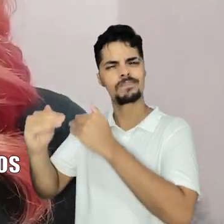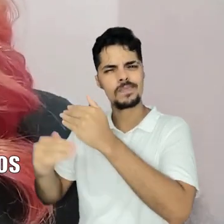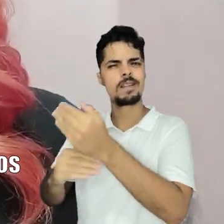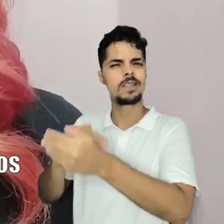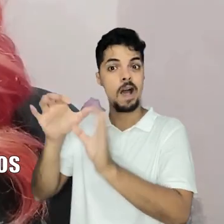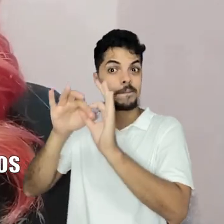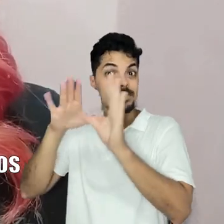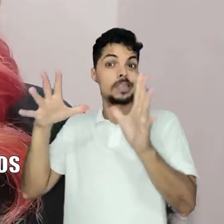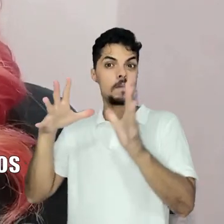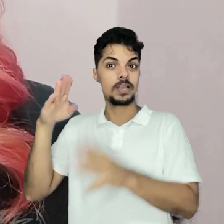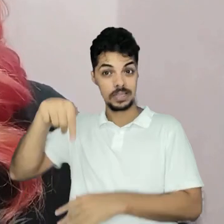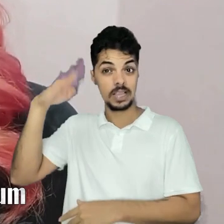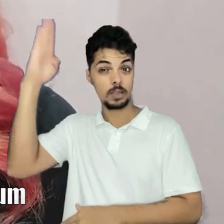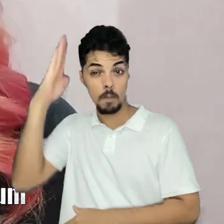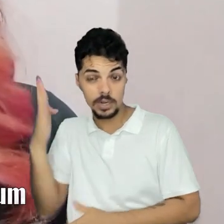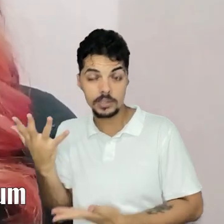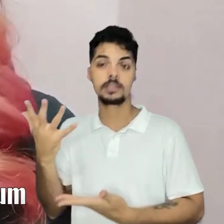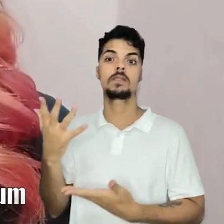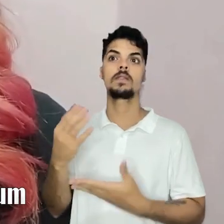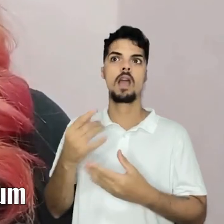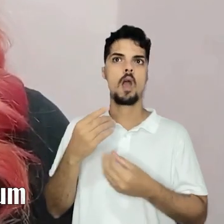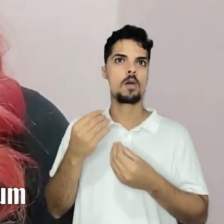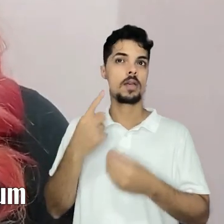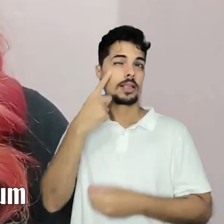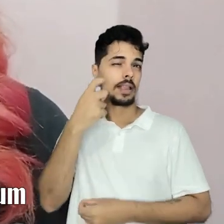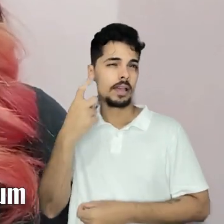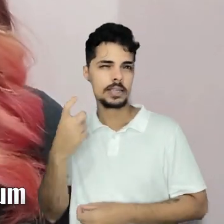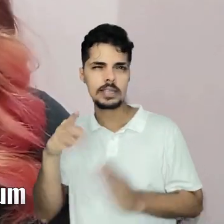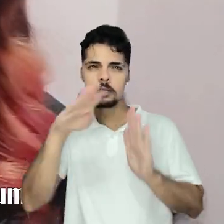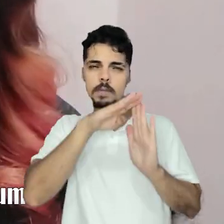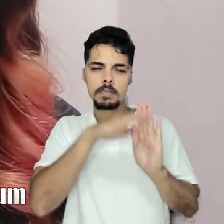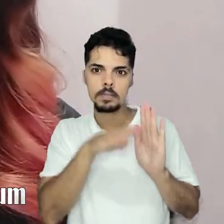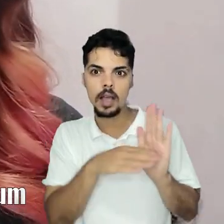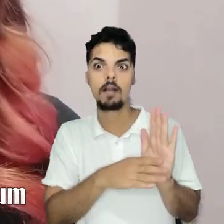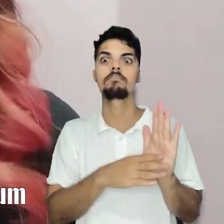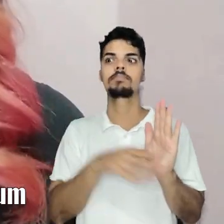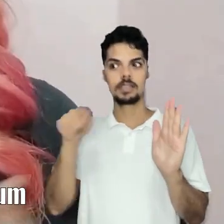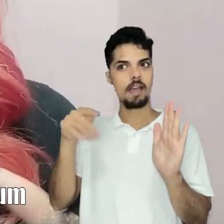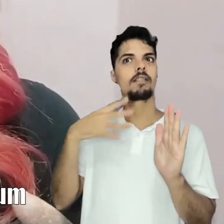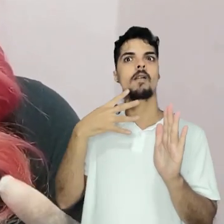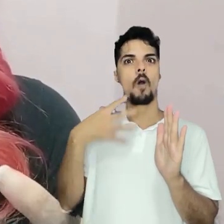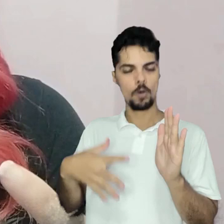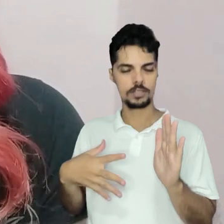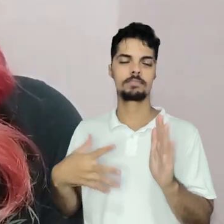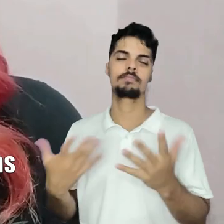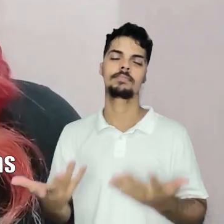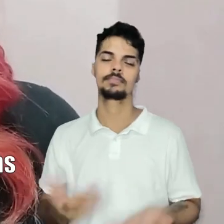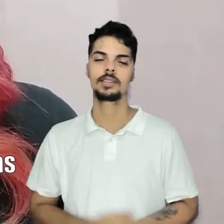independência e aos líderes que ele considera importantes para chegar nesse processo. Mas além disso, por ser